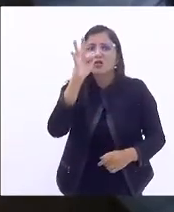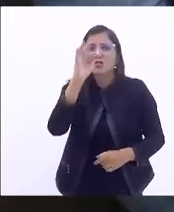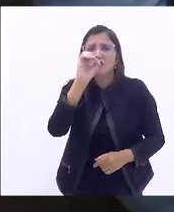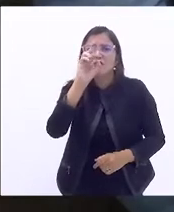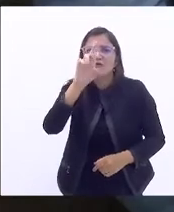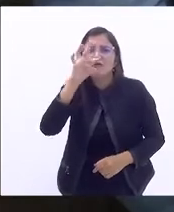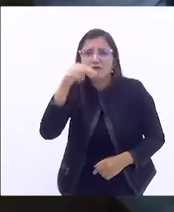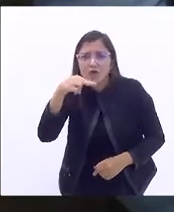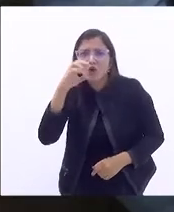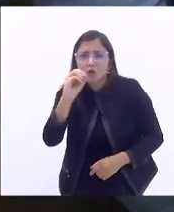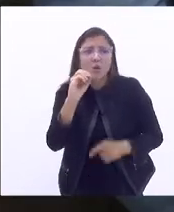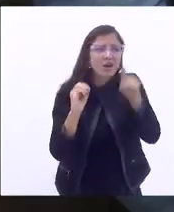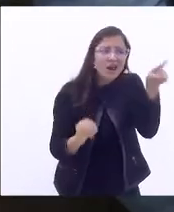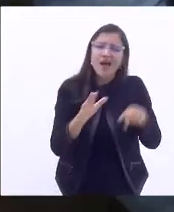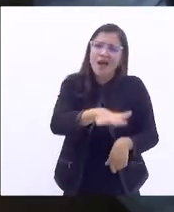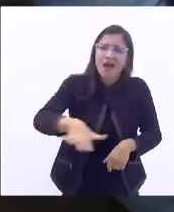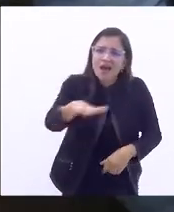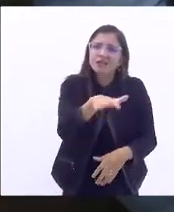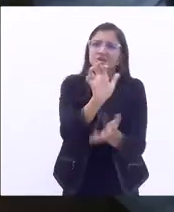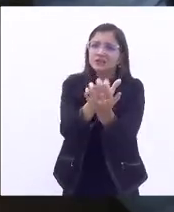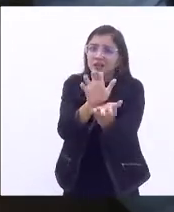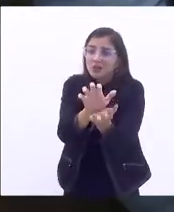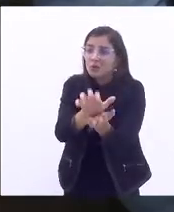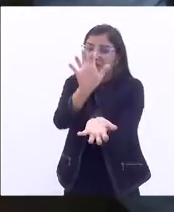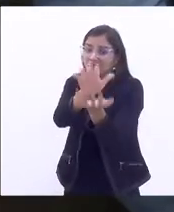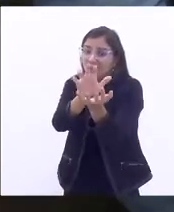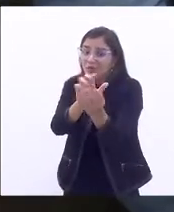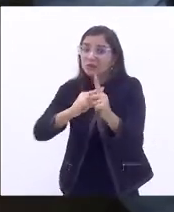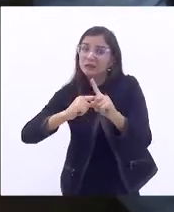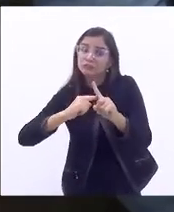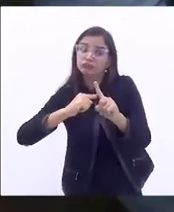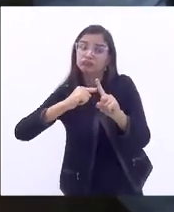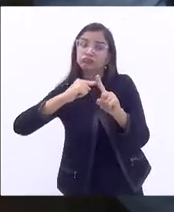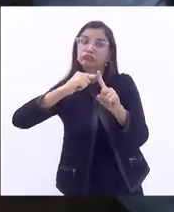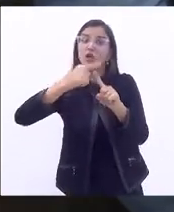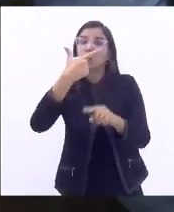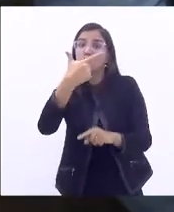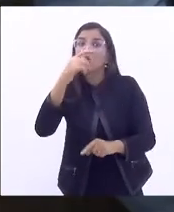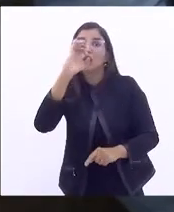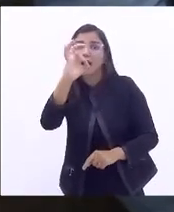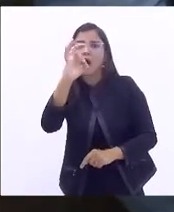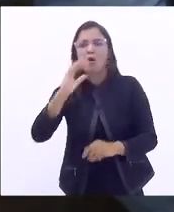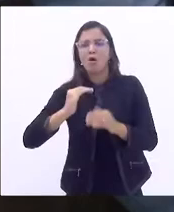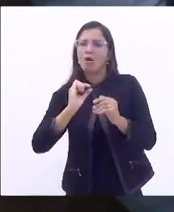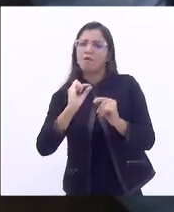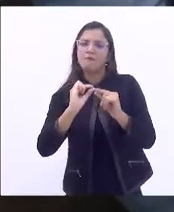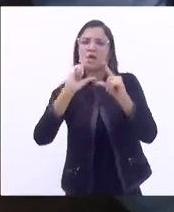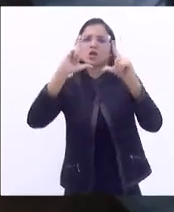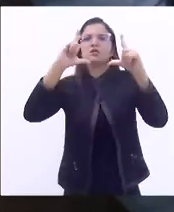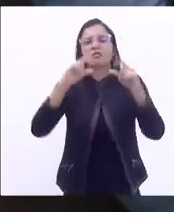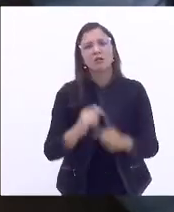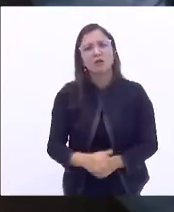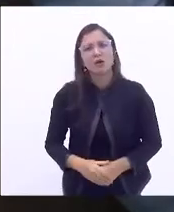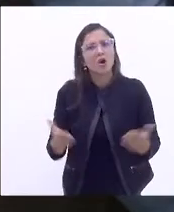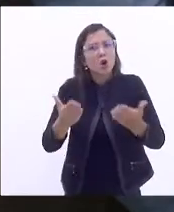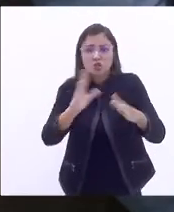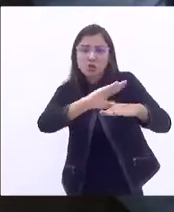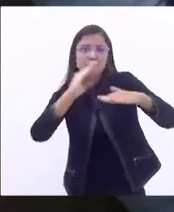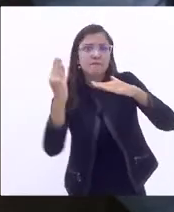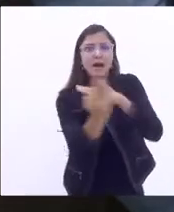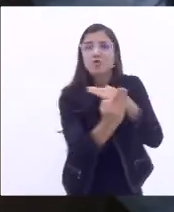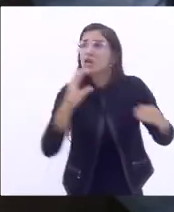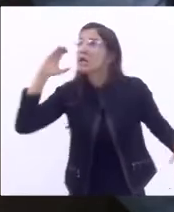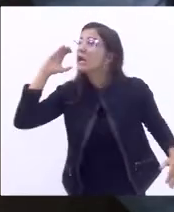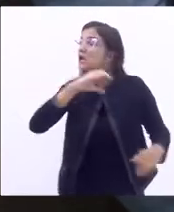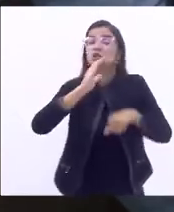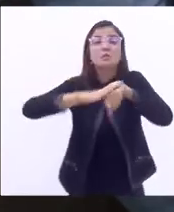de Santa Cruz, a temperatura de Santa Cruz aumentou 2 graus. Hoje é o bairro mais quente da Zona Oeste, não é mais Bangu,